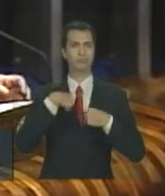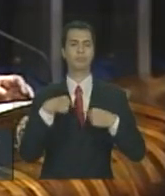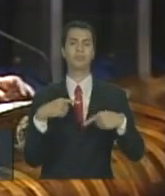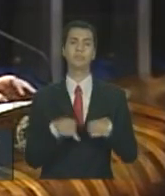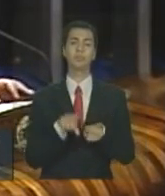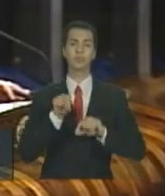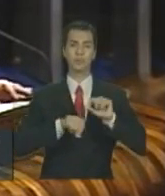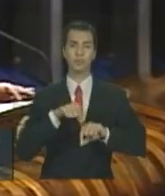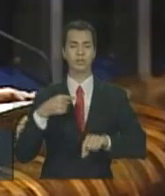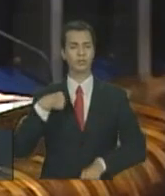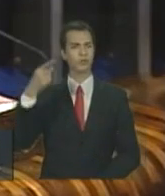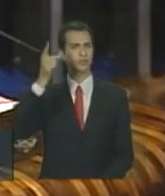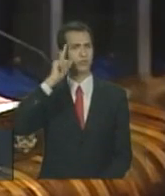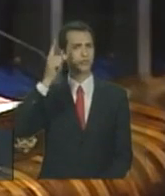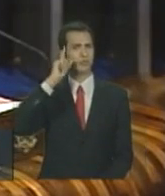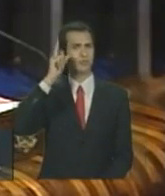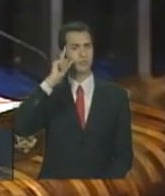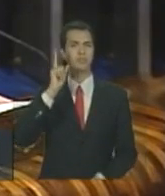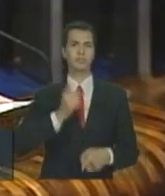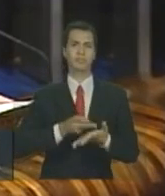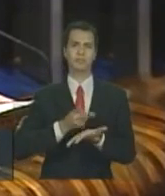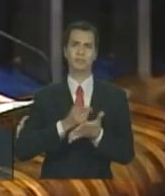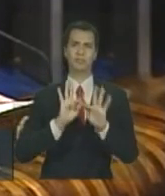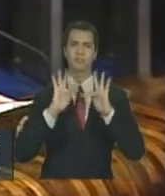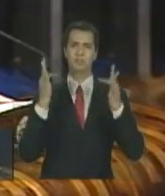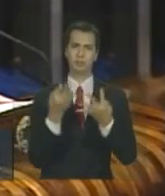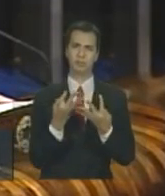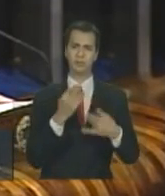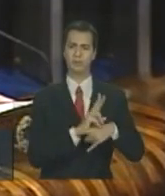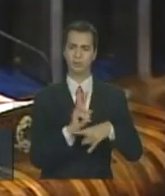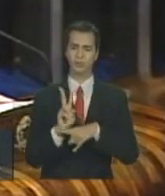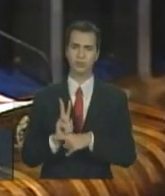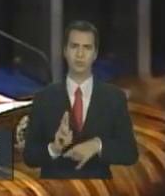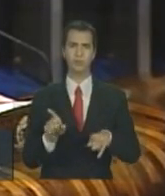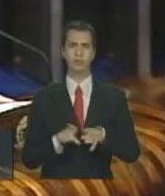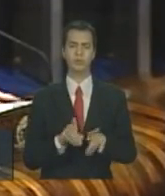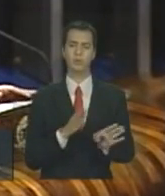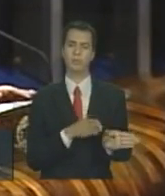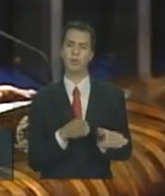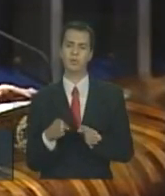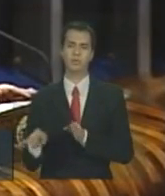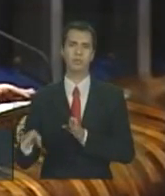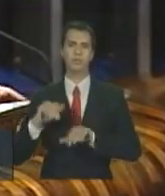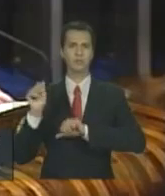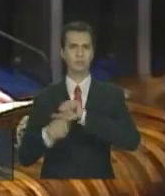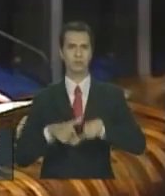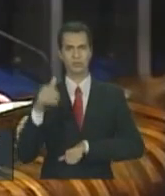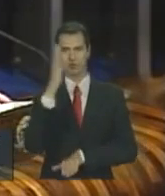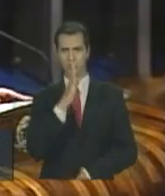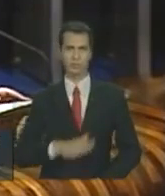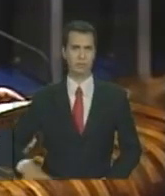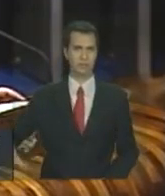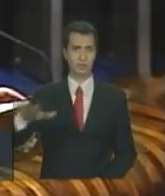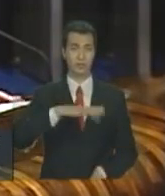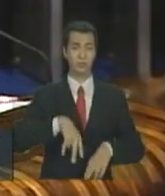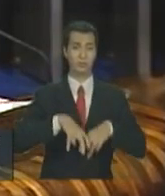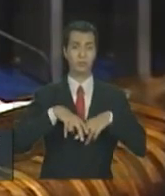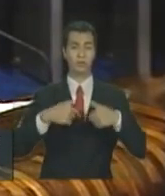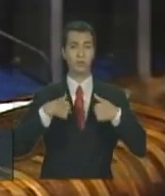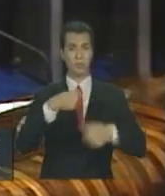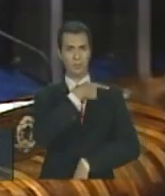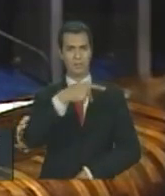família, são decisivas para o processo de transformação do Brasil. E, por isso, como presidente